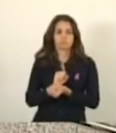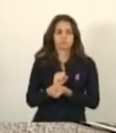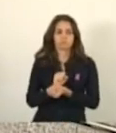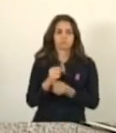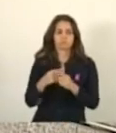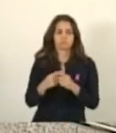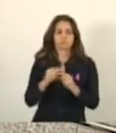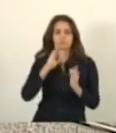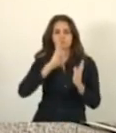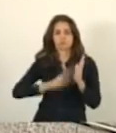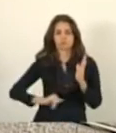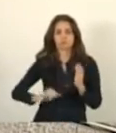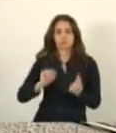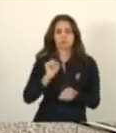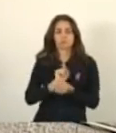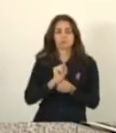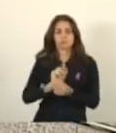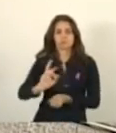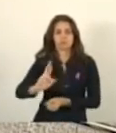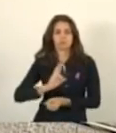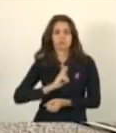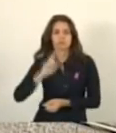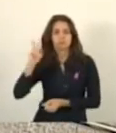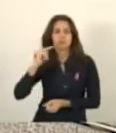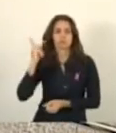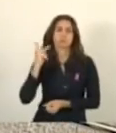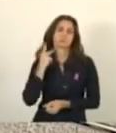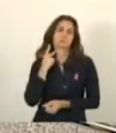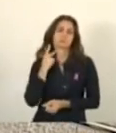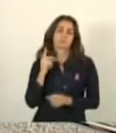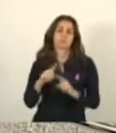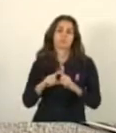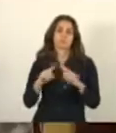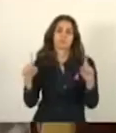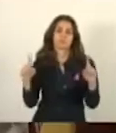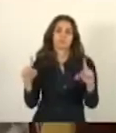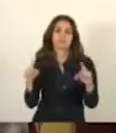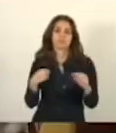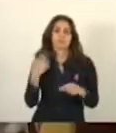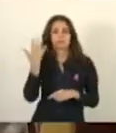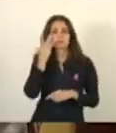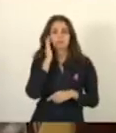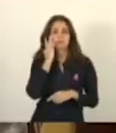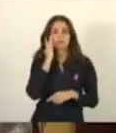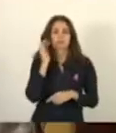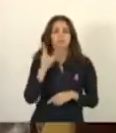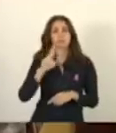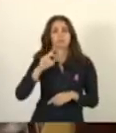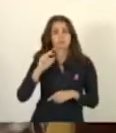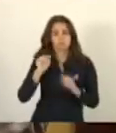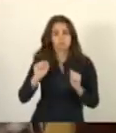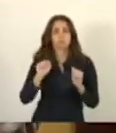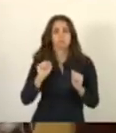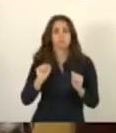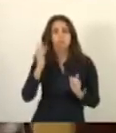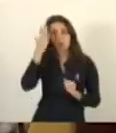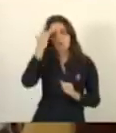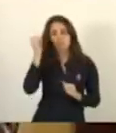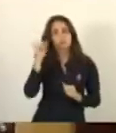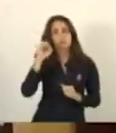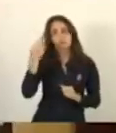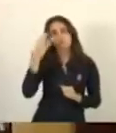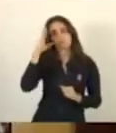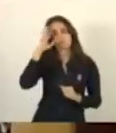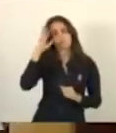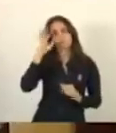tivesse de pauta para aguardar a resposta do parecer da Procuradoria. Então, nós concordamos que não vai haver qualquer prejuízo, pode ser apresentado amanhã ou